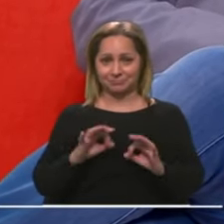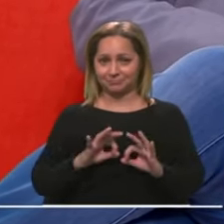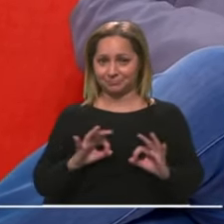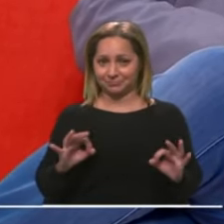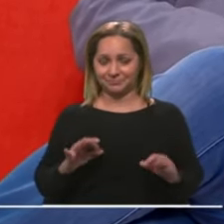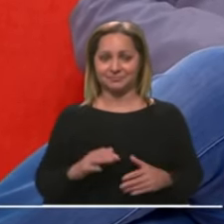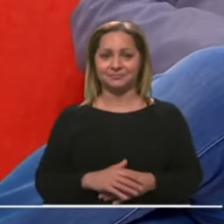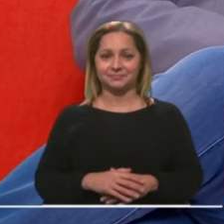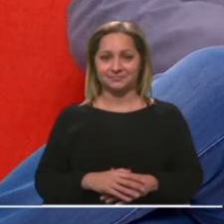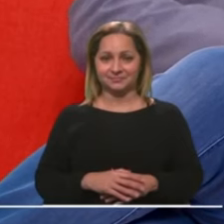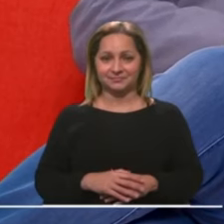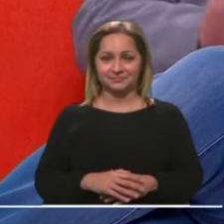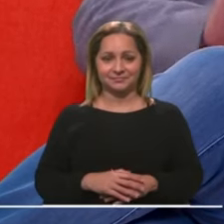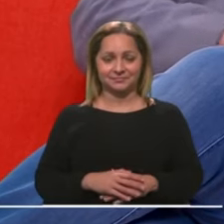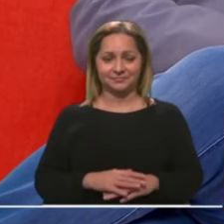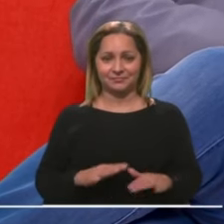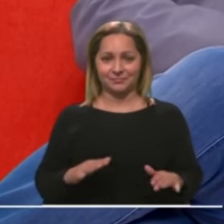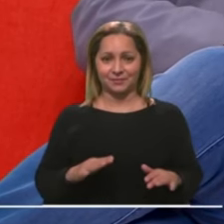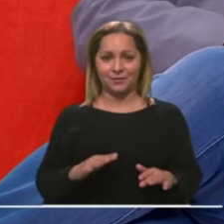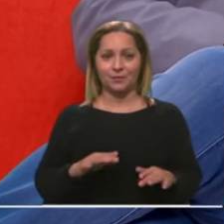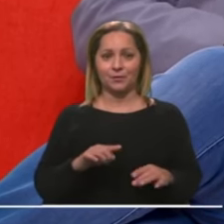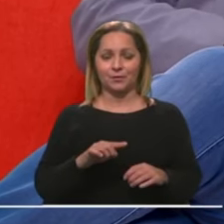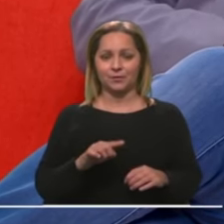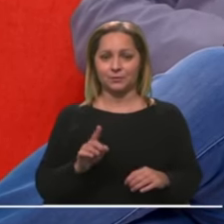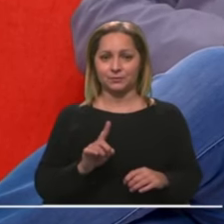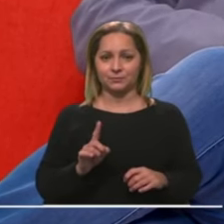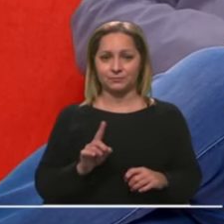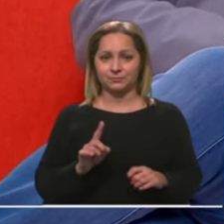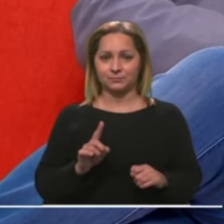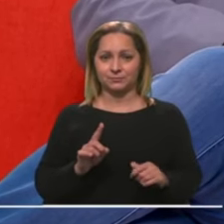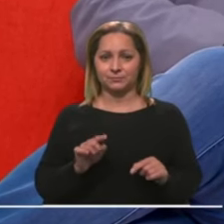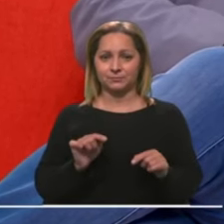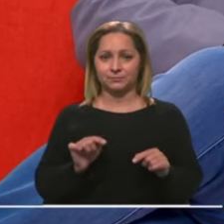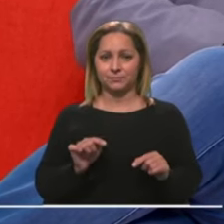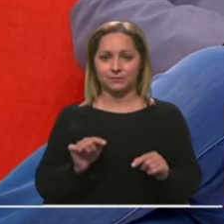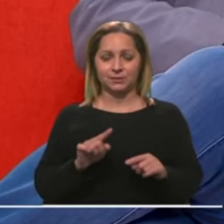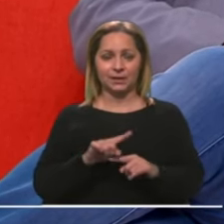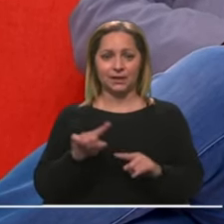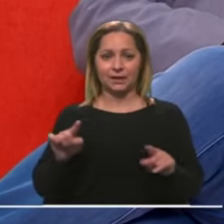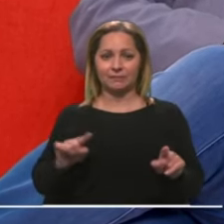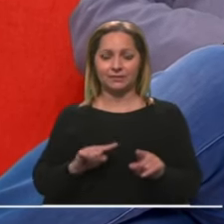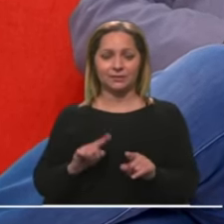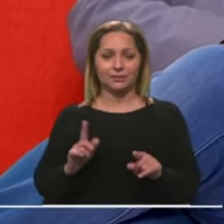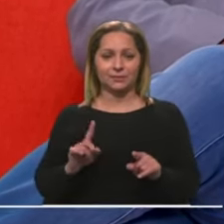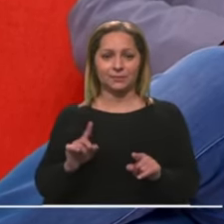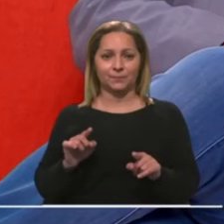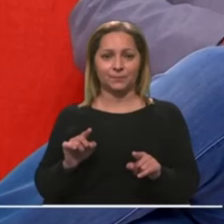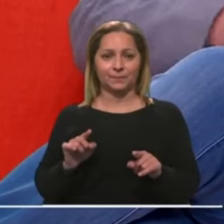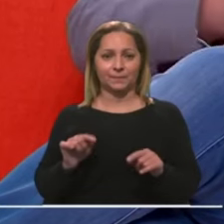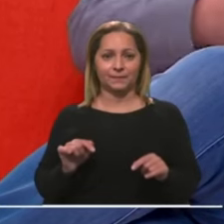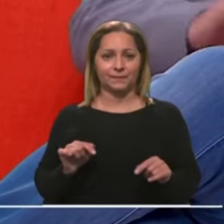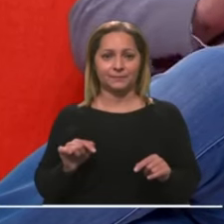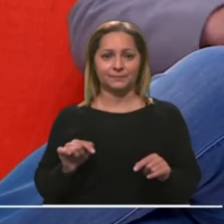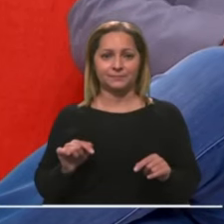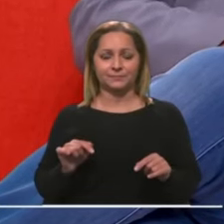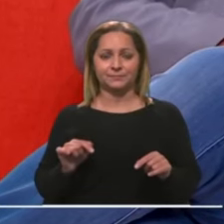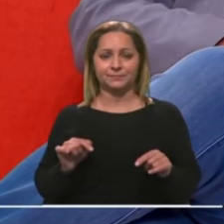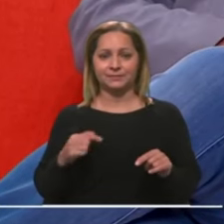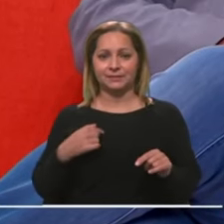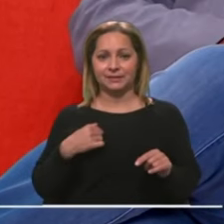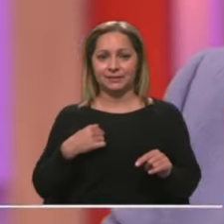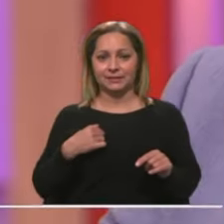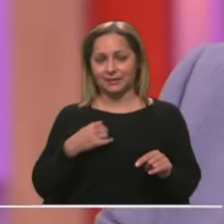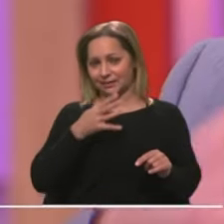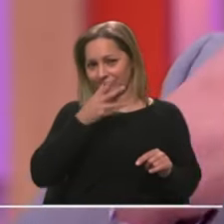Tá tudo portanto foi revertido aquilo não não não não não não foi revertido e felizmente inf